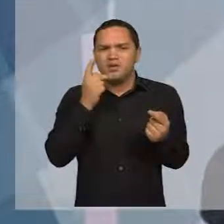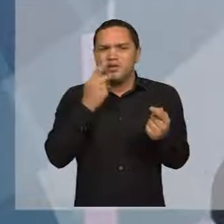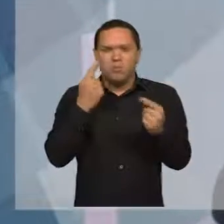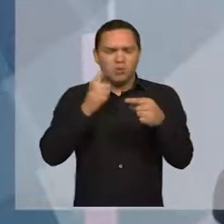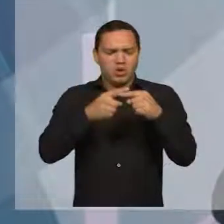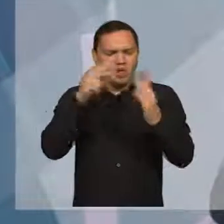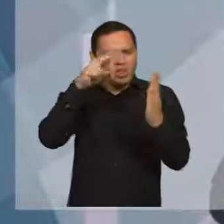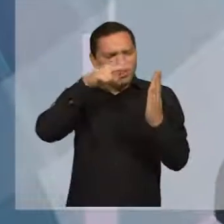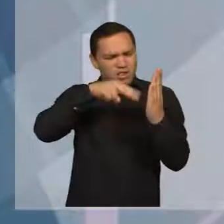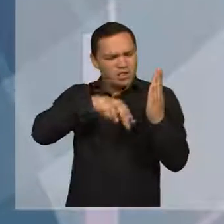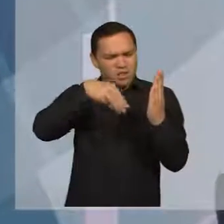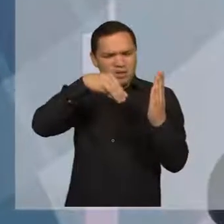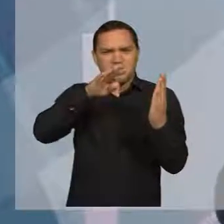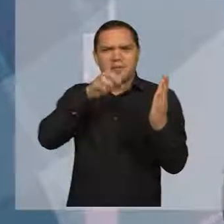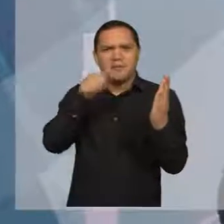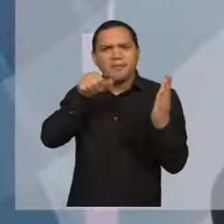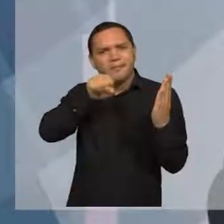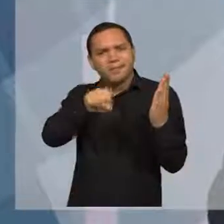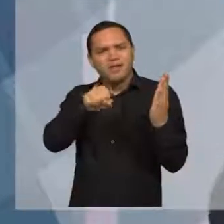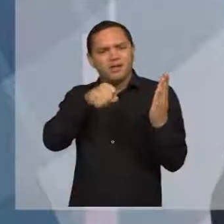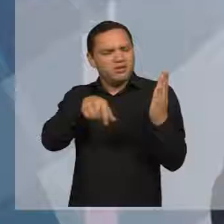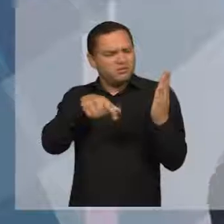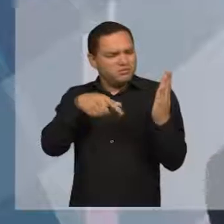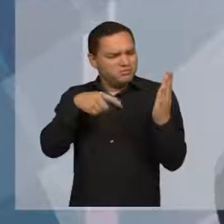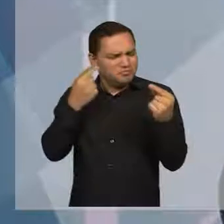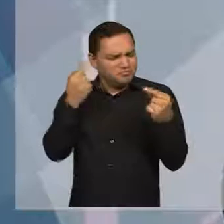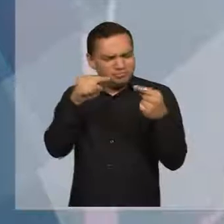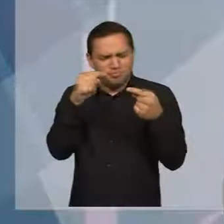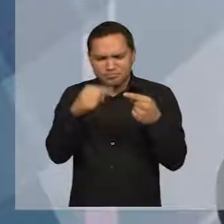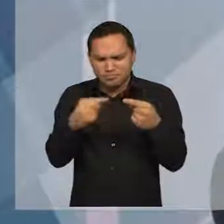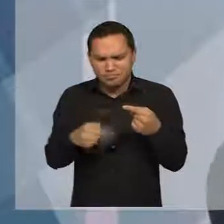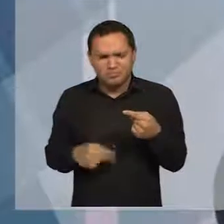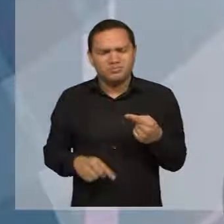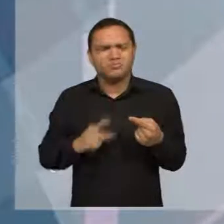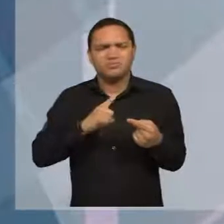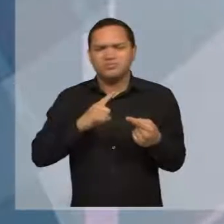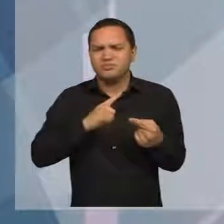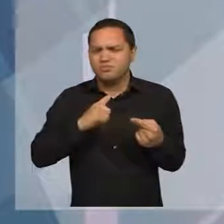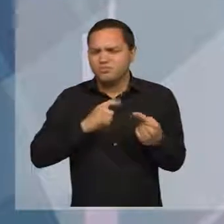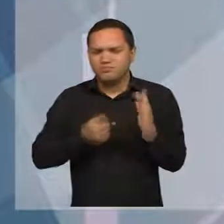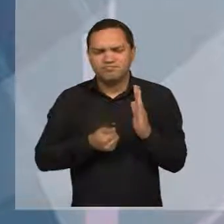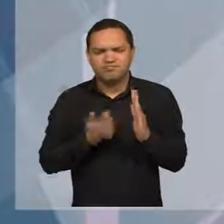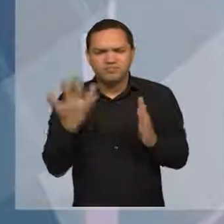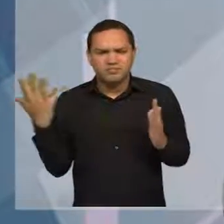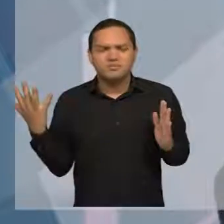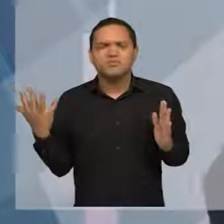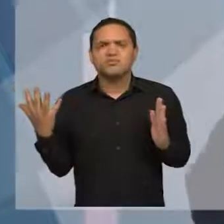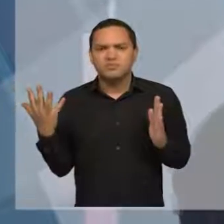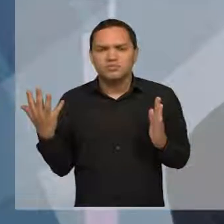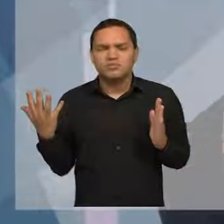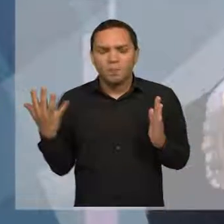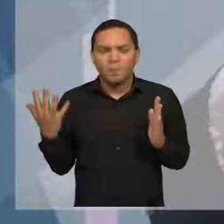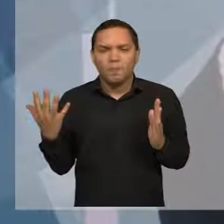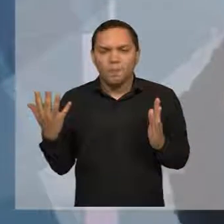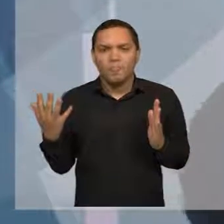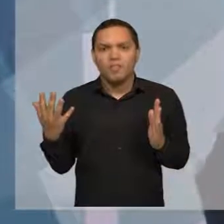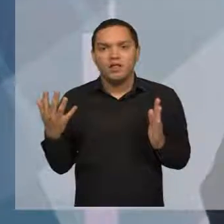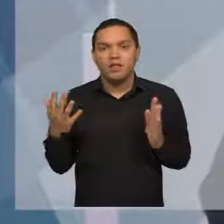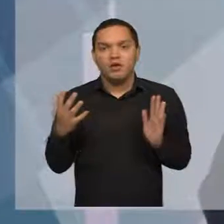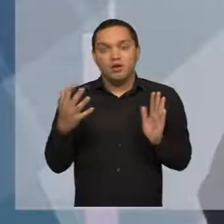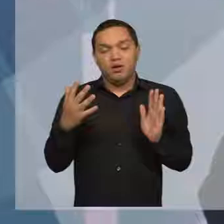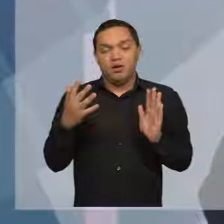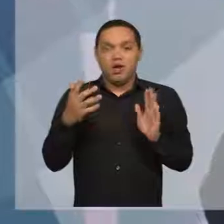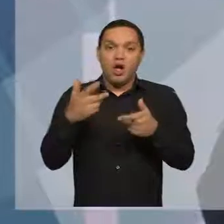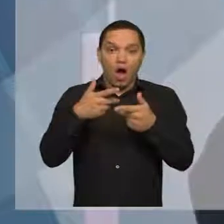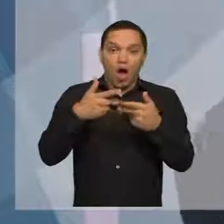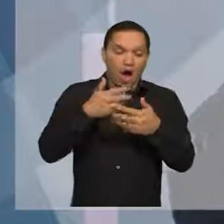metas, o que é que você encontra? Você encontra uma série de contradições. O que é que ele vai fazer? Na verdade, o que está